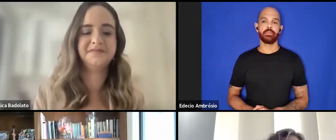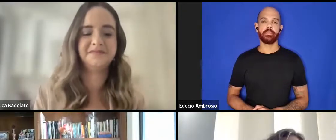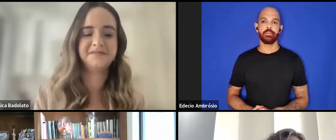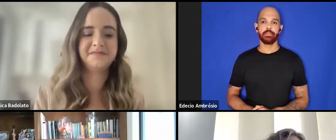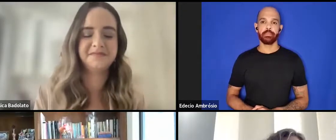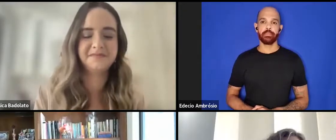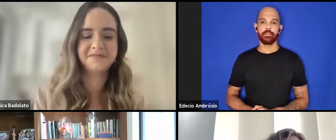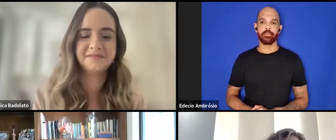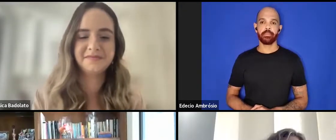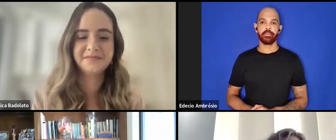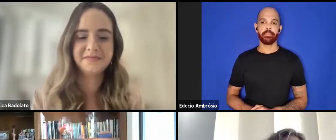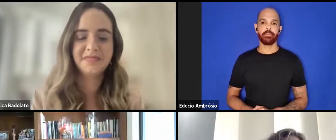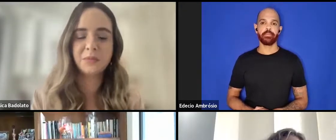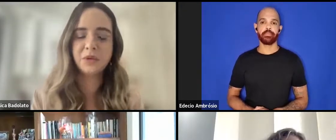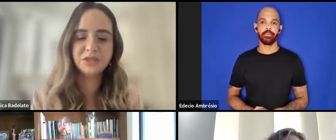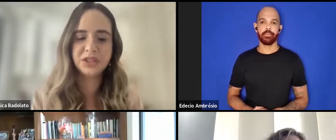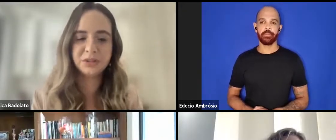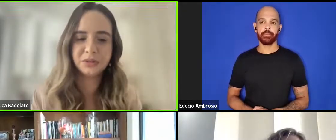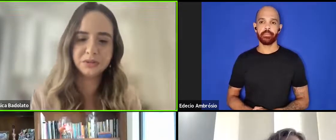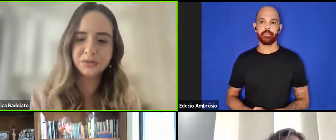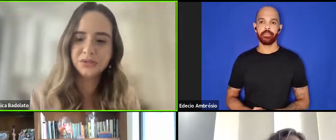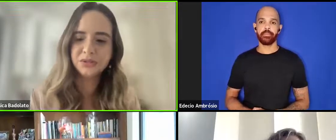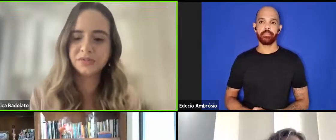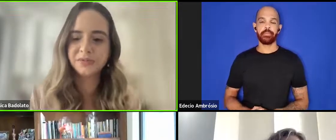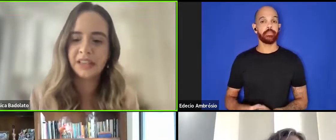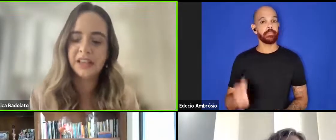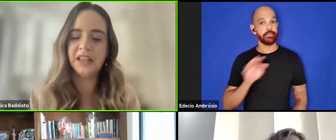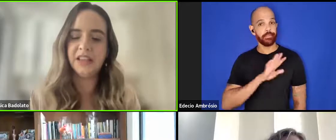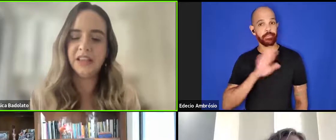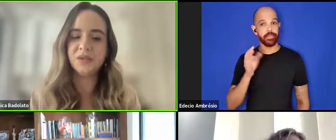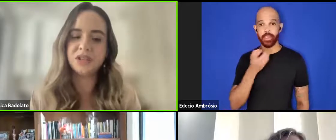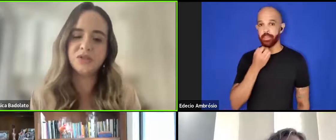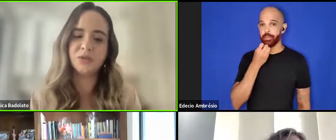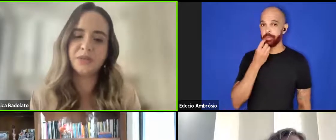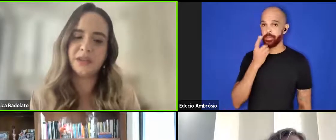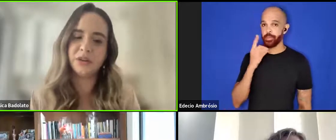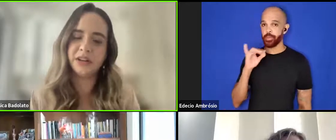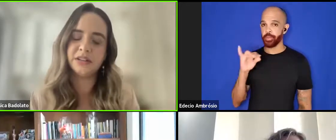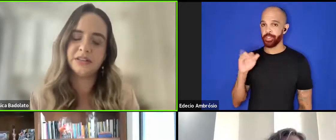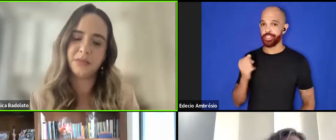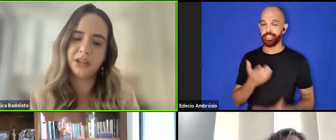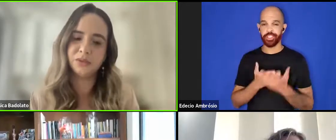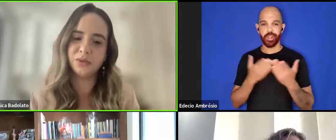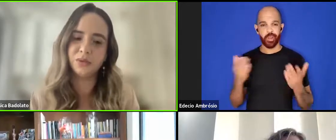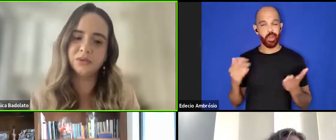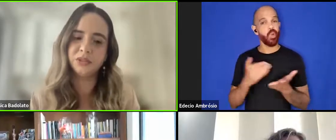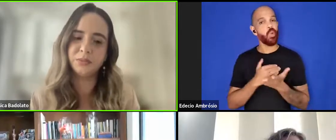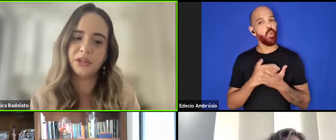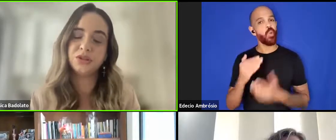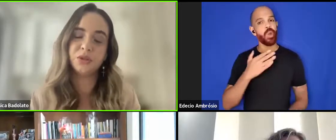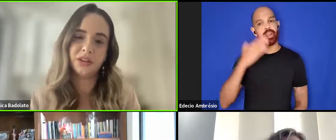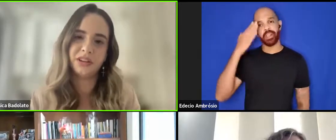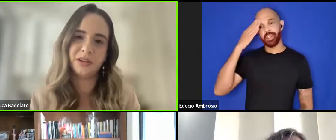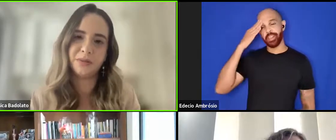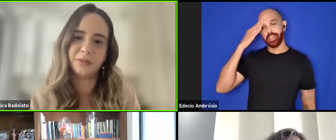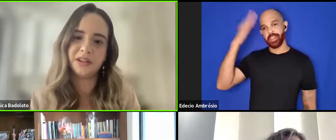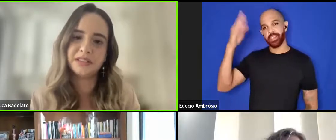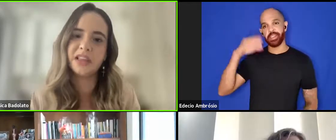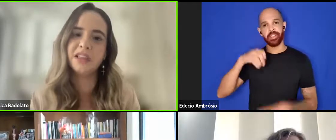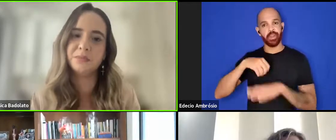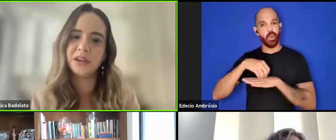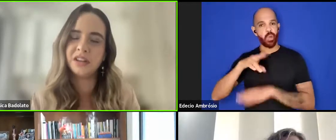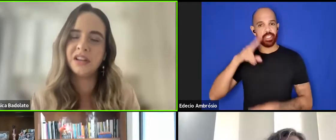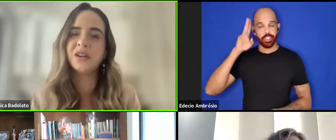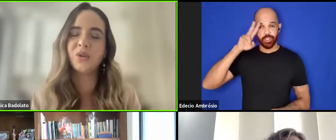Jéssica, por favor. Bom dia a todos. Eu gostaria de começar meu agradecimento contando uma história que a minha